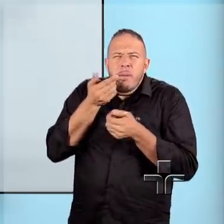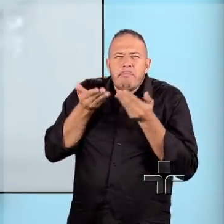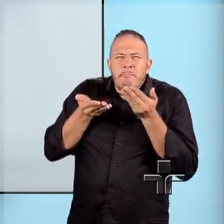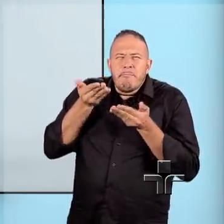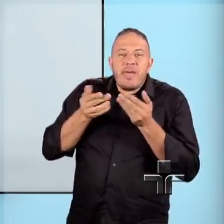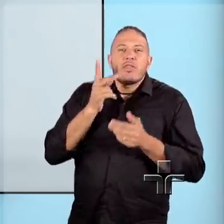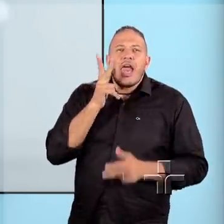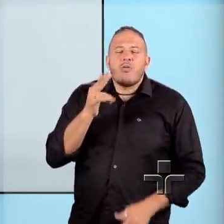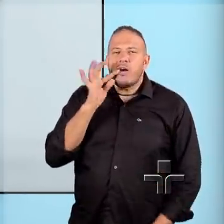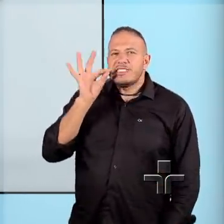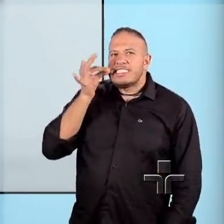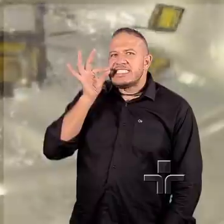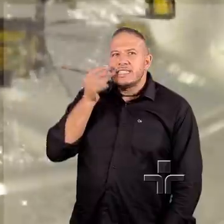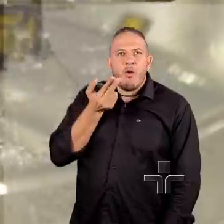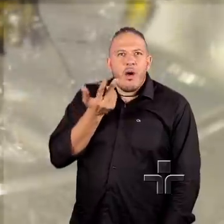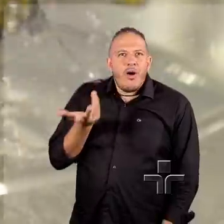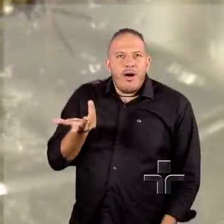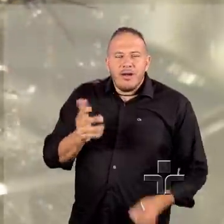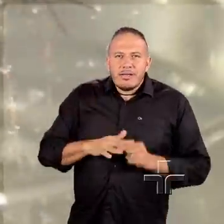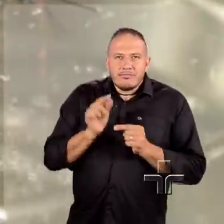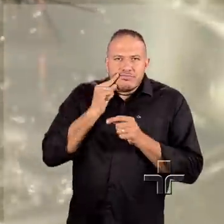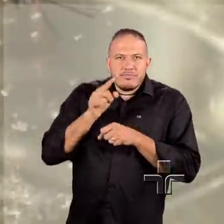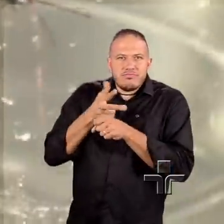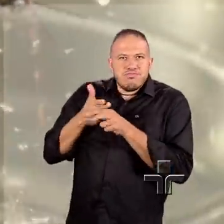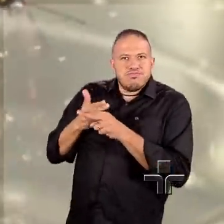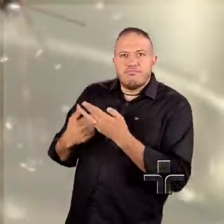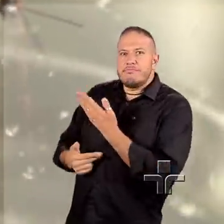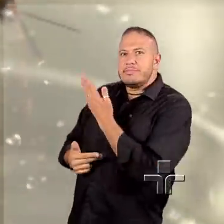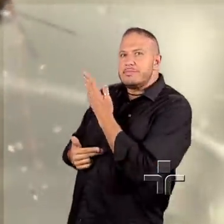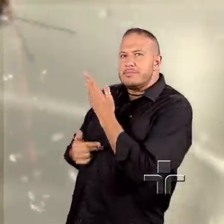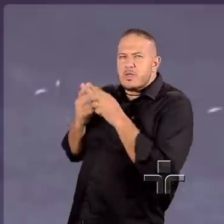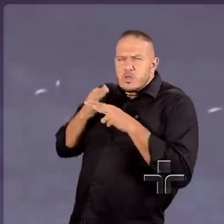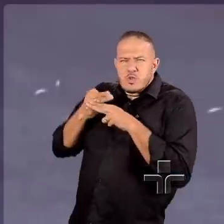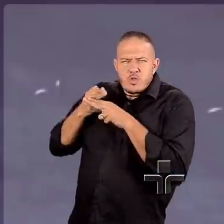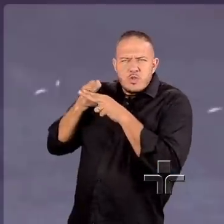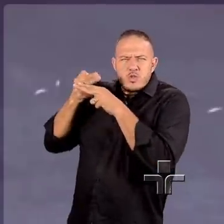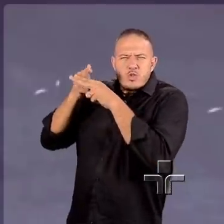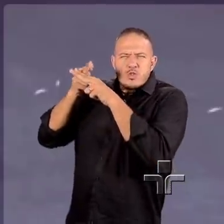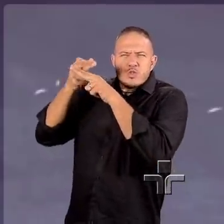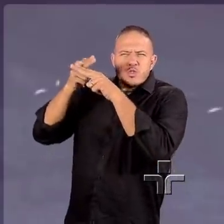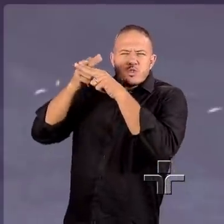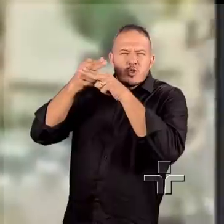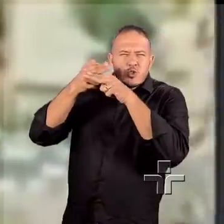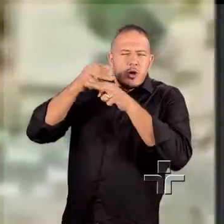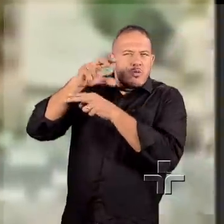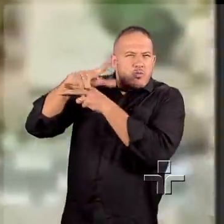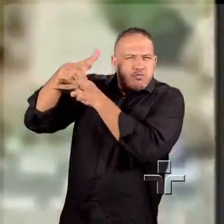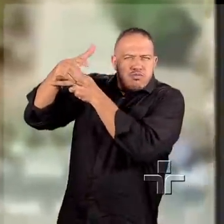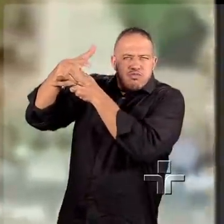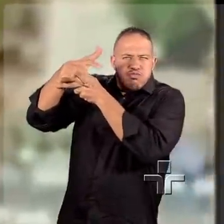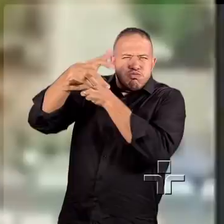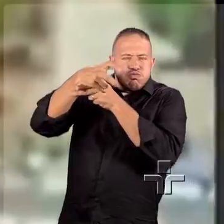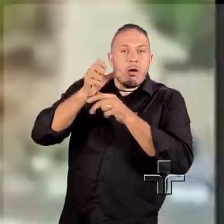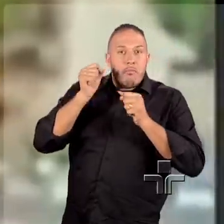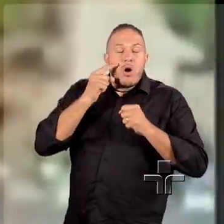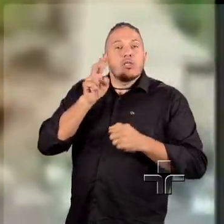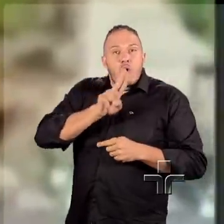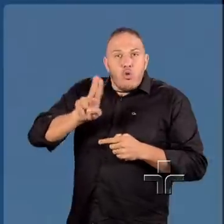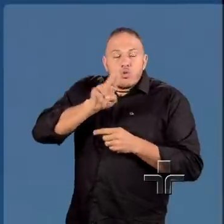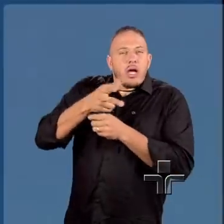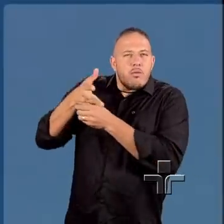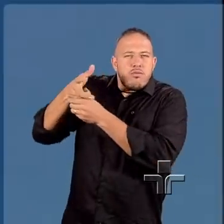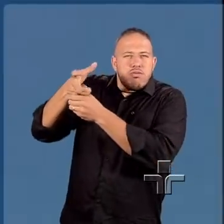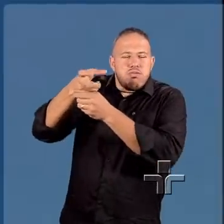mais de que um palito de dente. Como a máquina consegue acessar locais de difícil acesso para drones, ela poderá ser usada para